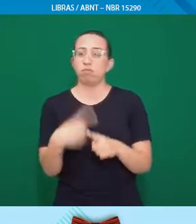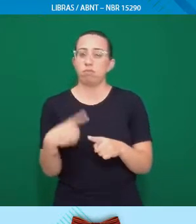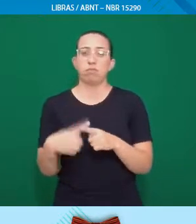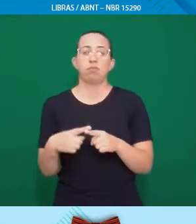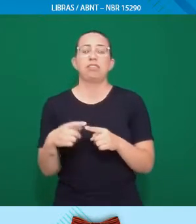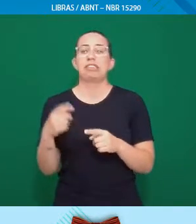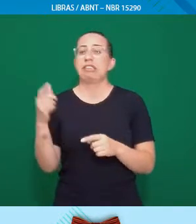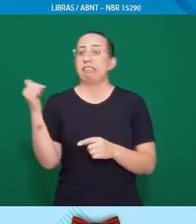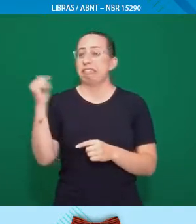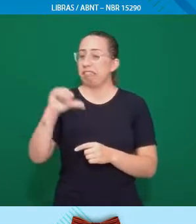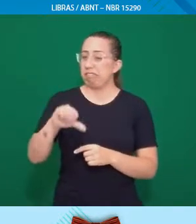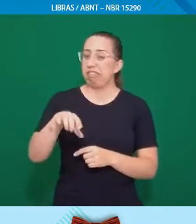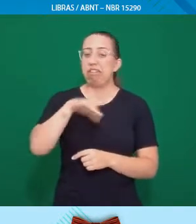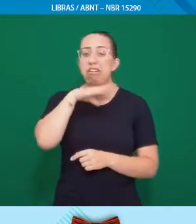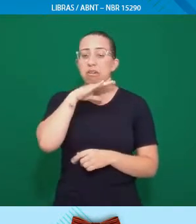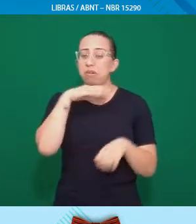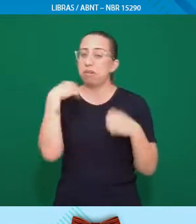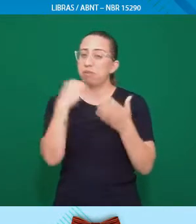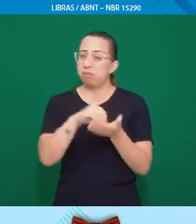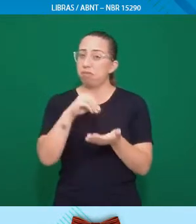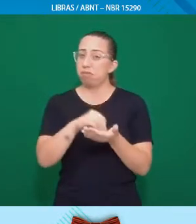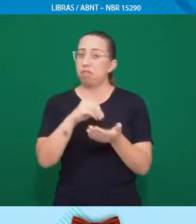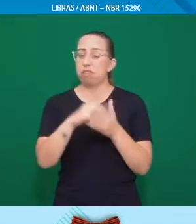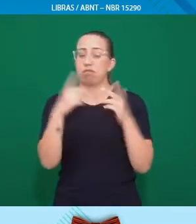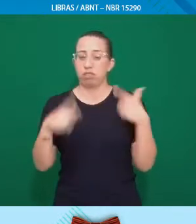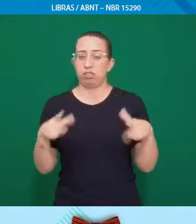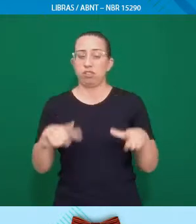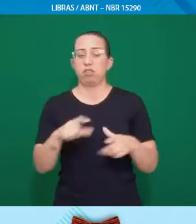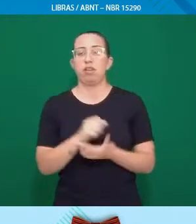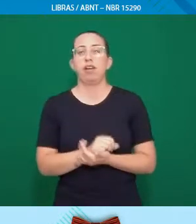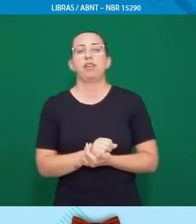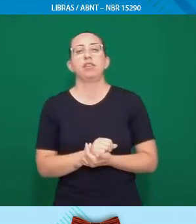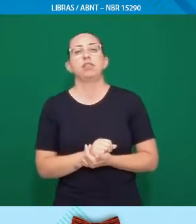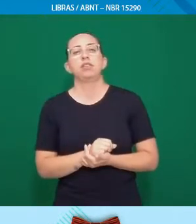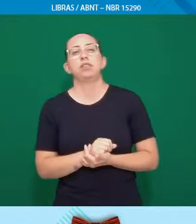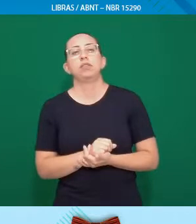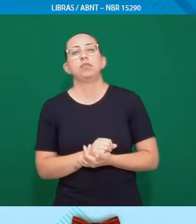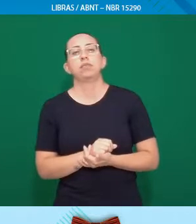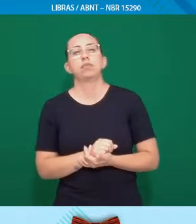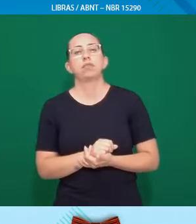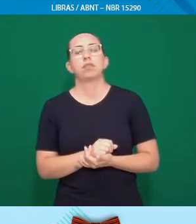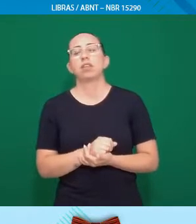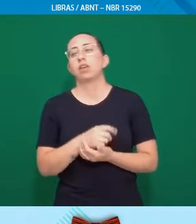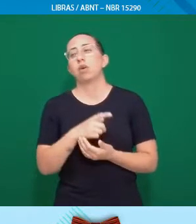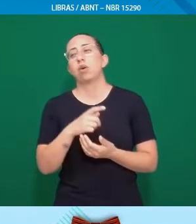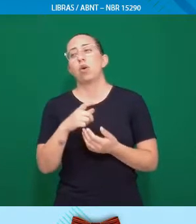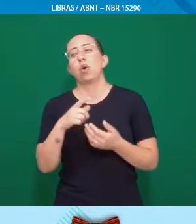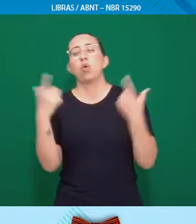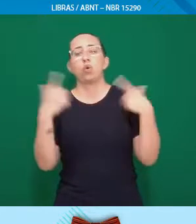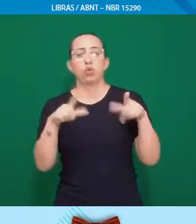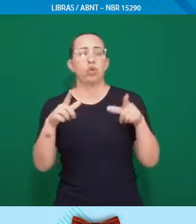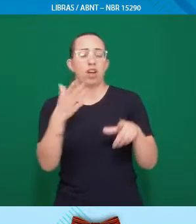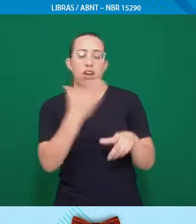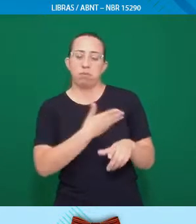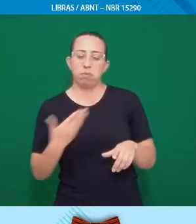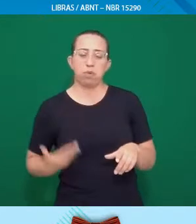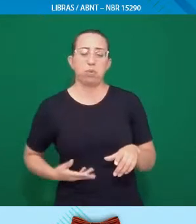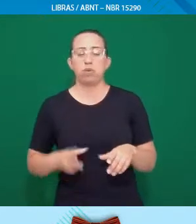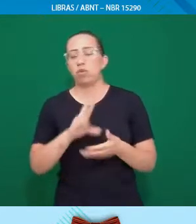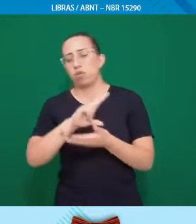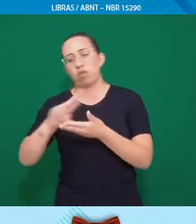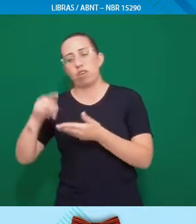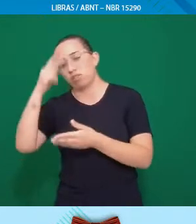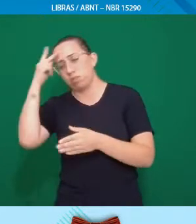daquelas que se encontram de pesadas com e os ambientes públicos são frequentados por mais municípios